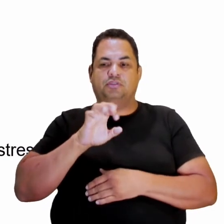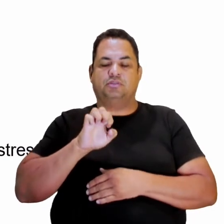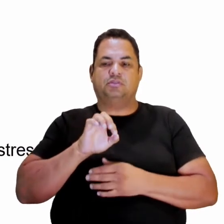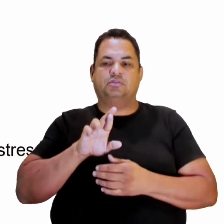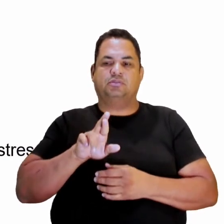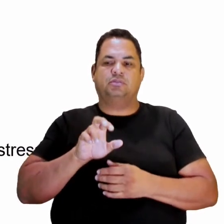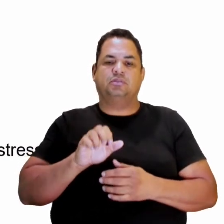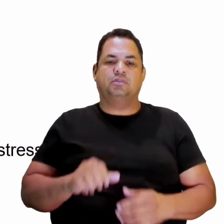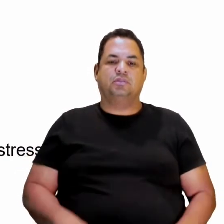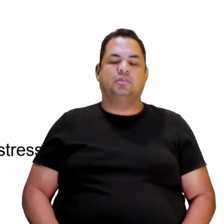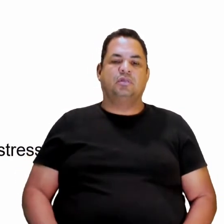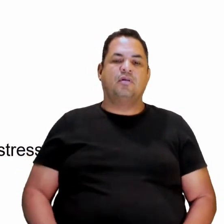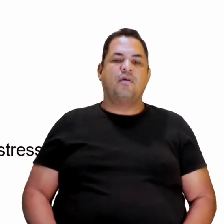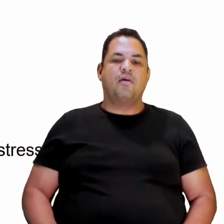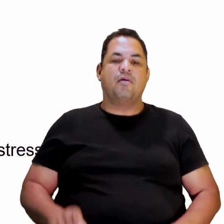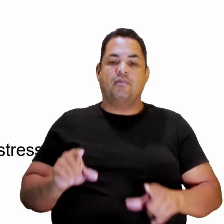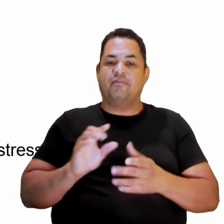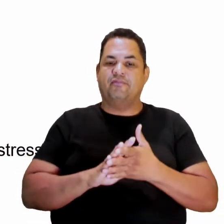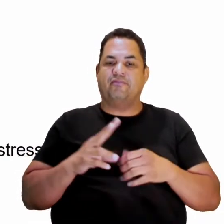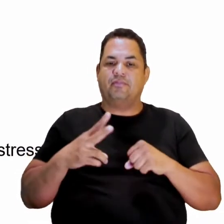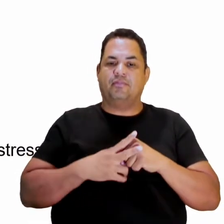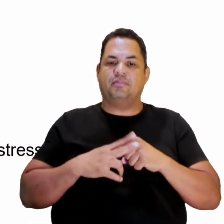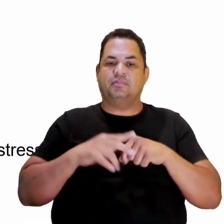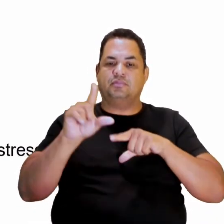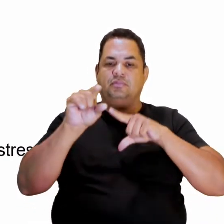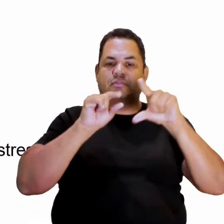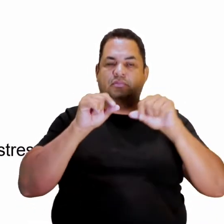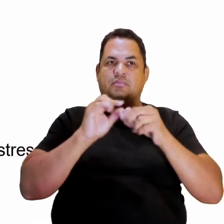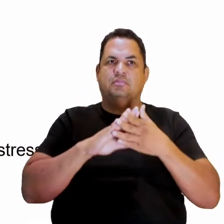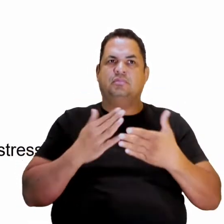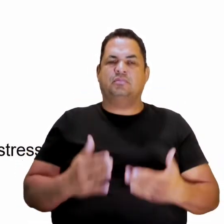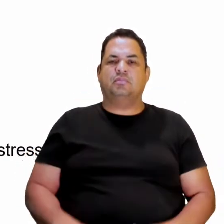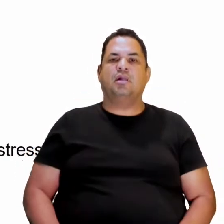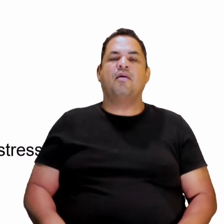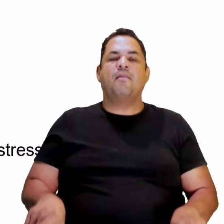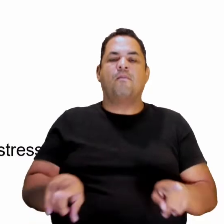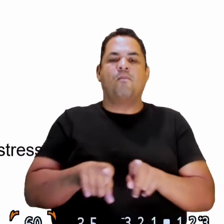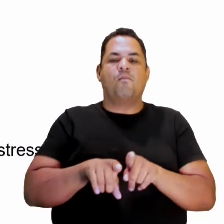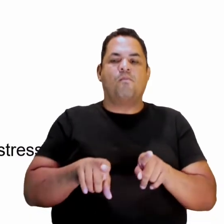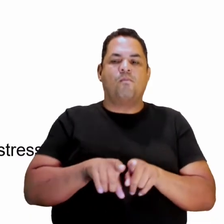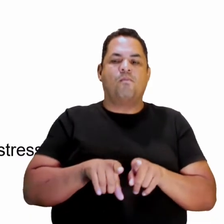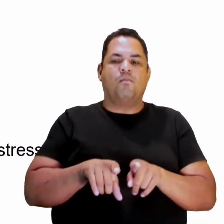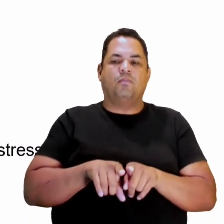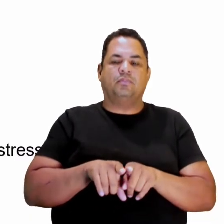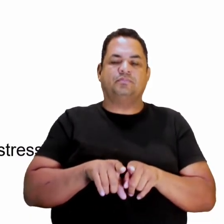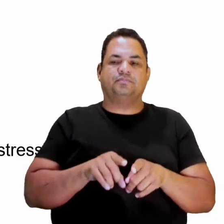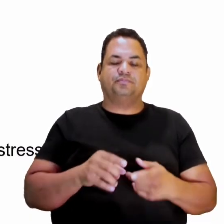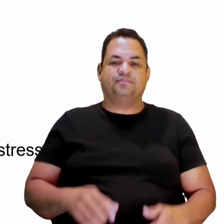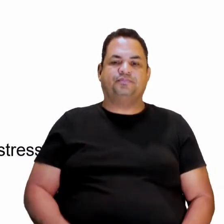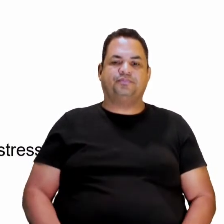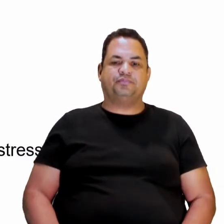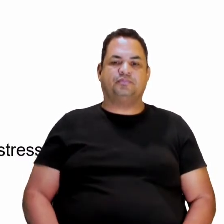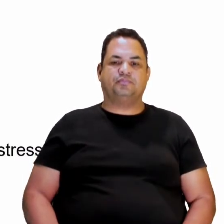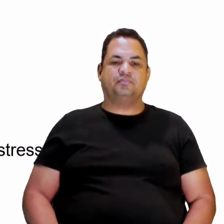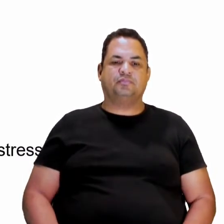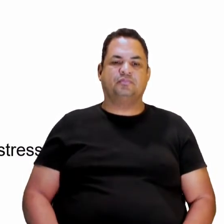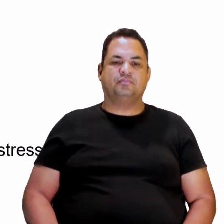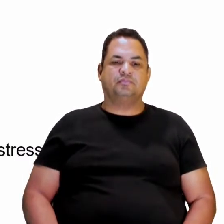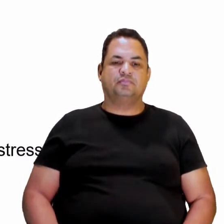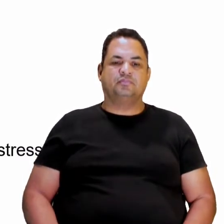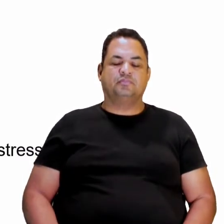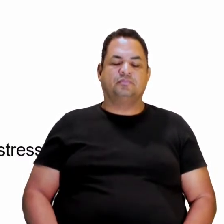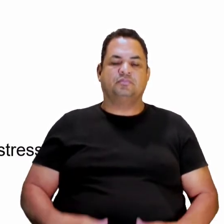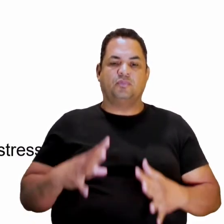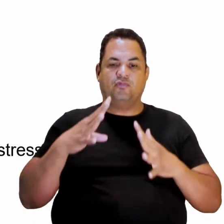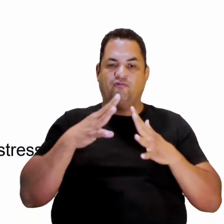verbo prefer, que é o verbo preferir. Ele, por acaso, também é daquela questão de